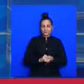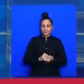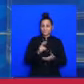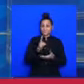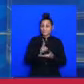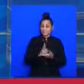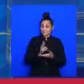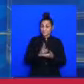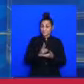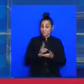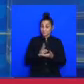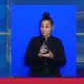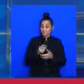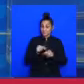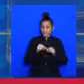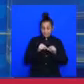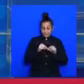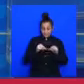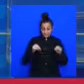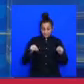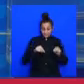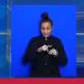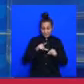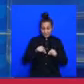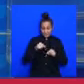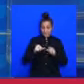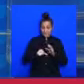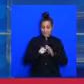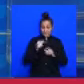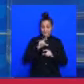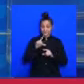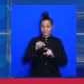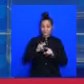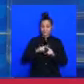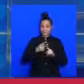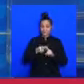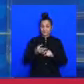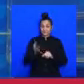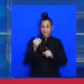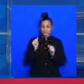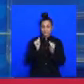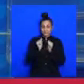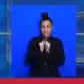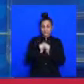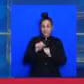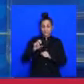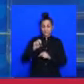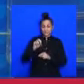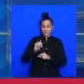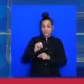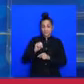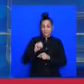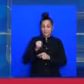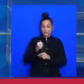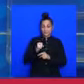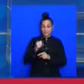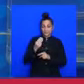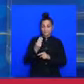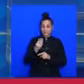vamos confirmar as dezenas sorteadas no primeiro sorteio da Dupla Sena confira comigo